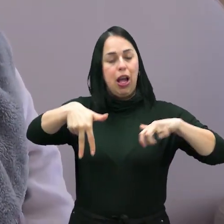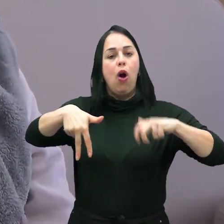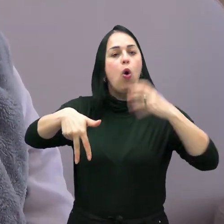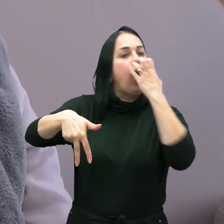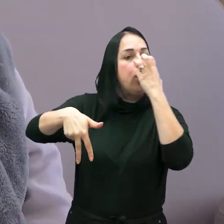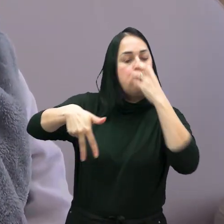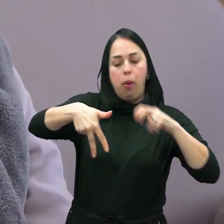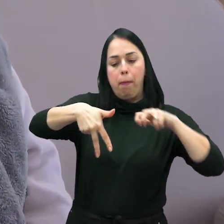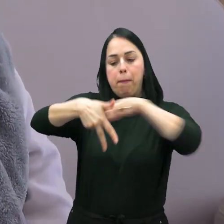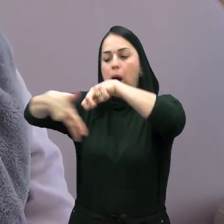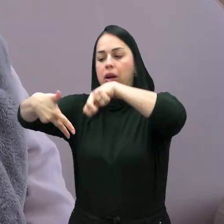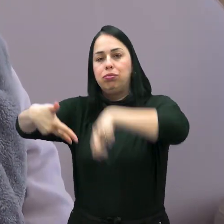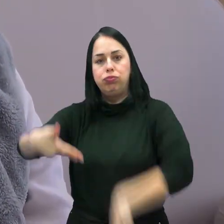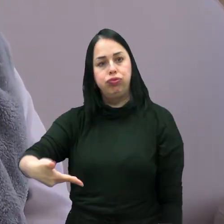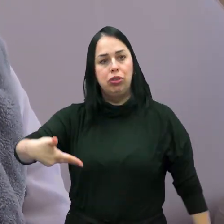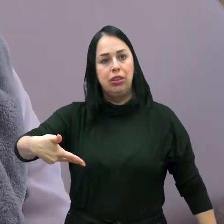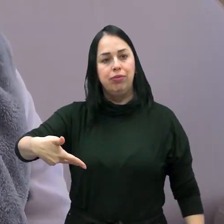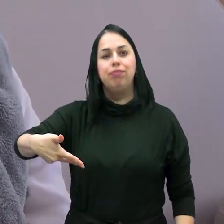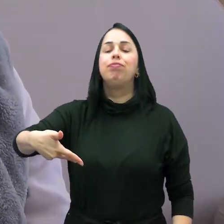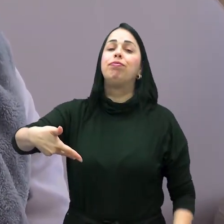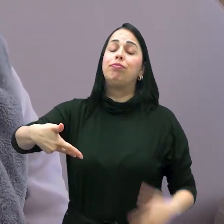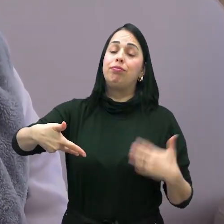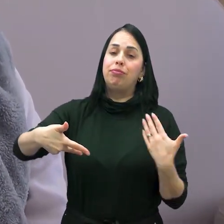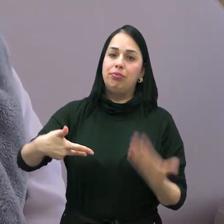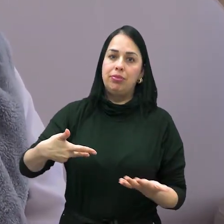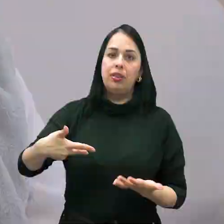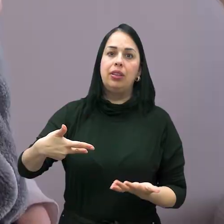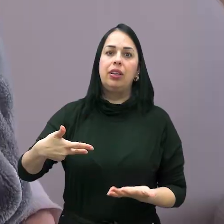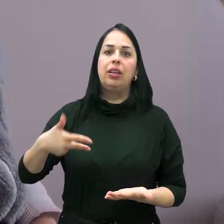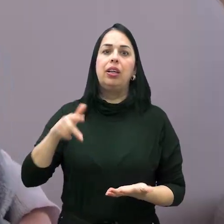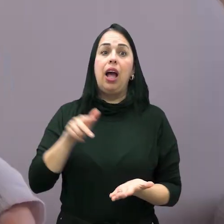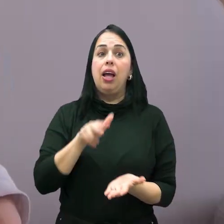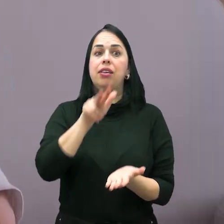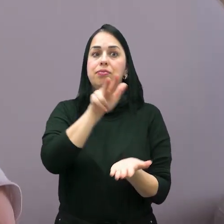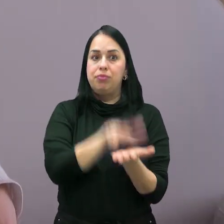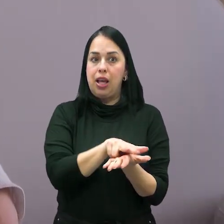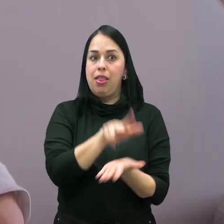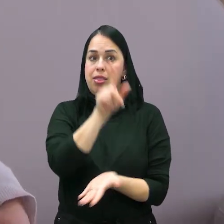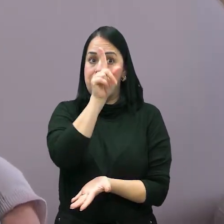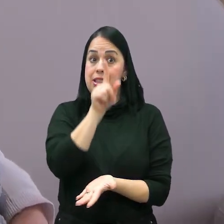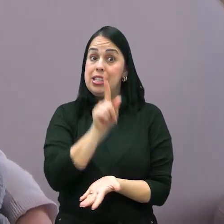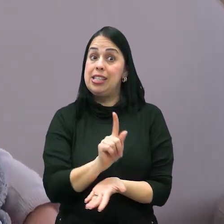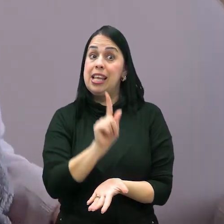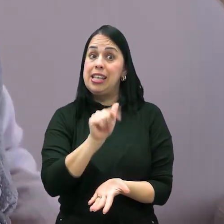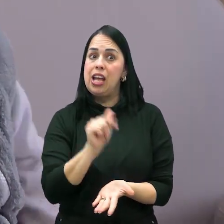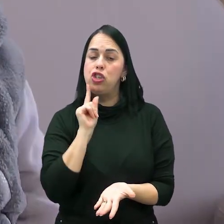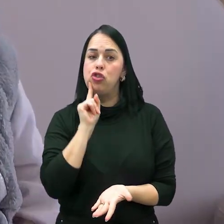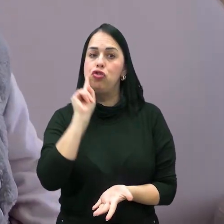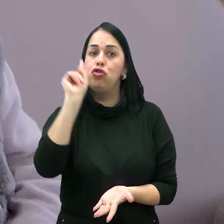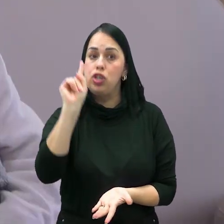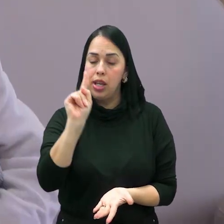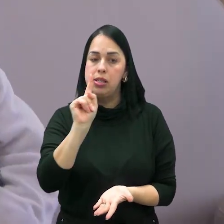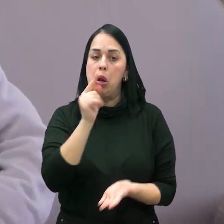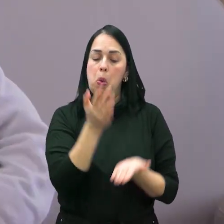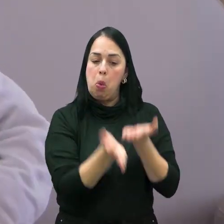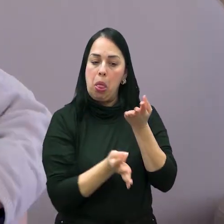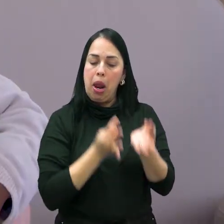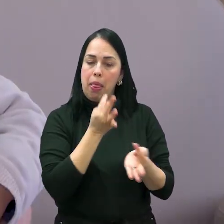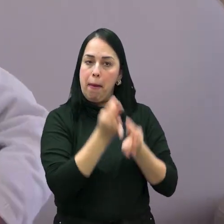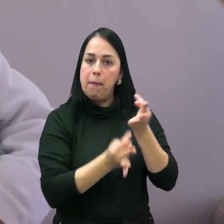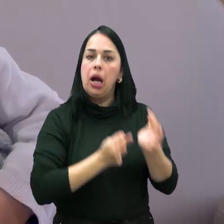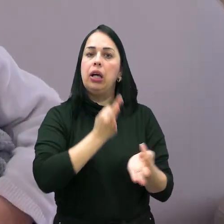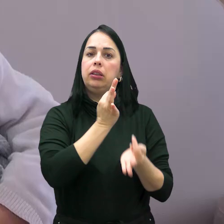veio e assustou ele, pulando nas costas dele. Acabou caindo com a mãozinha no fogo. Acabando ficando 17 dias com ele aqui,